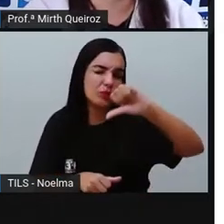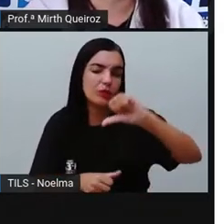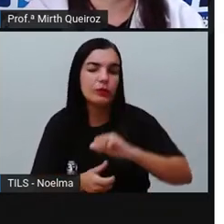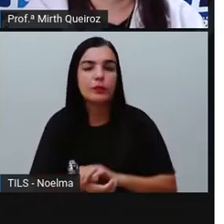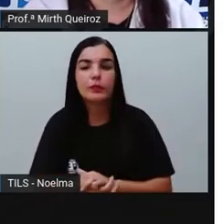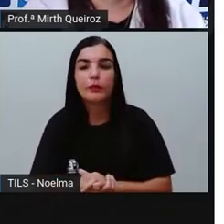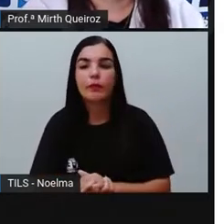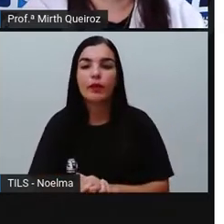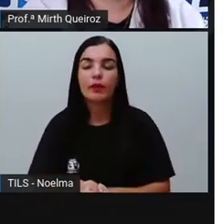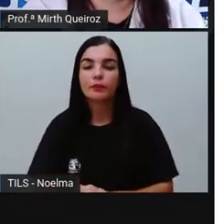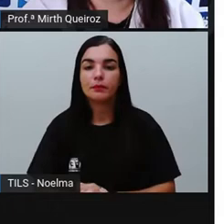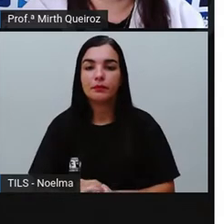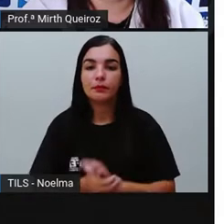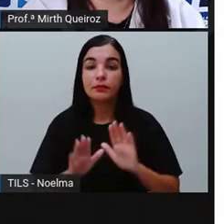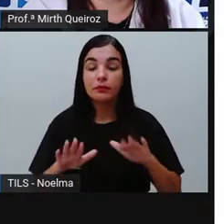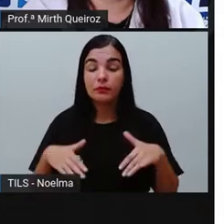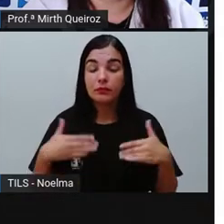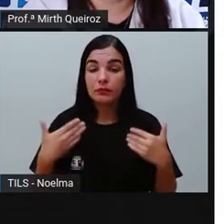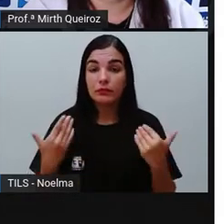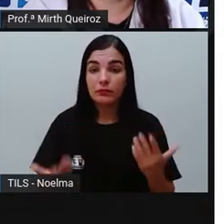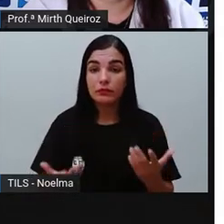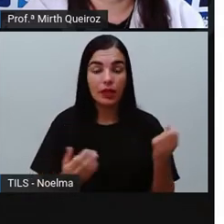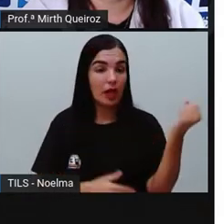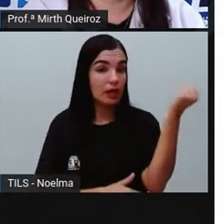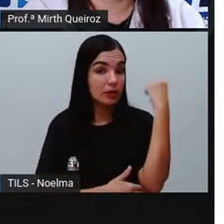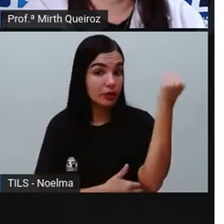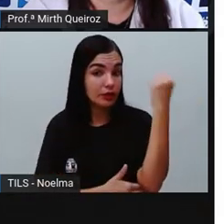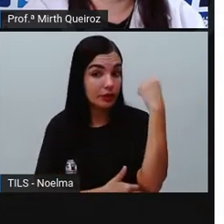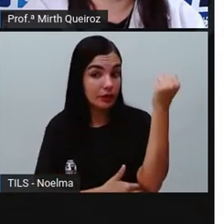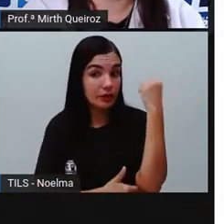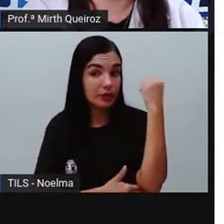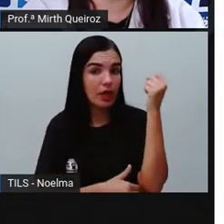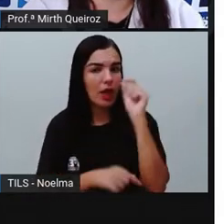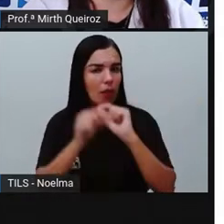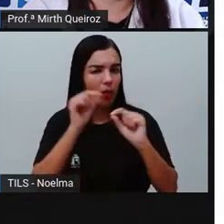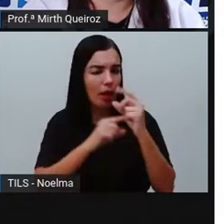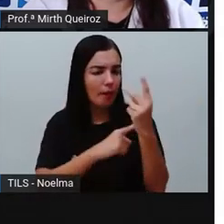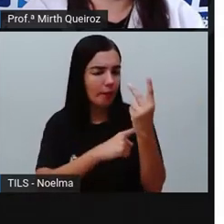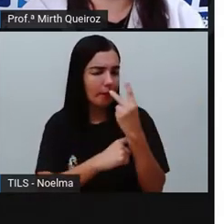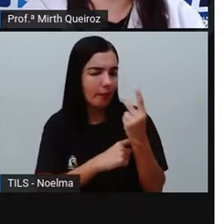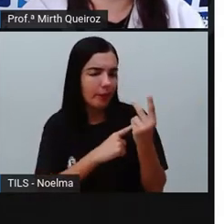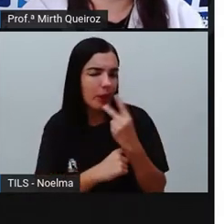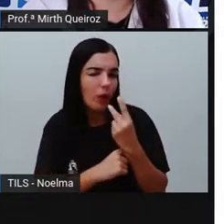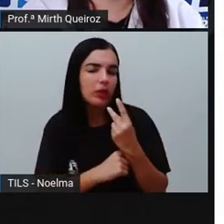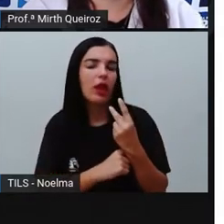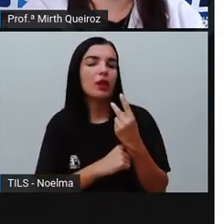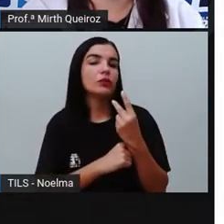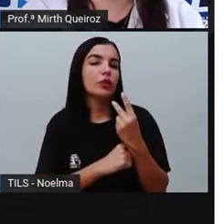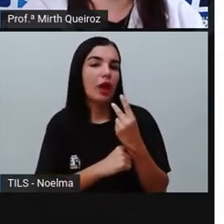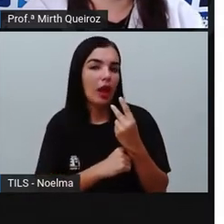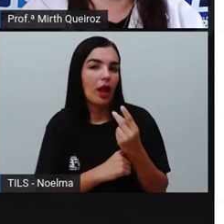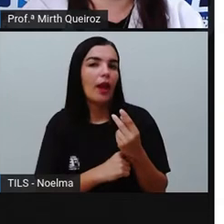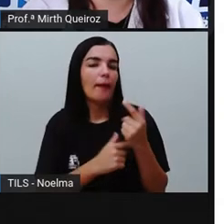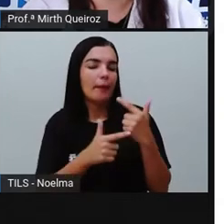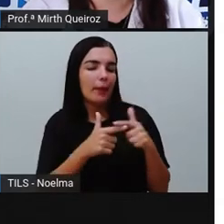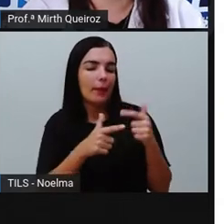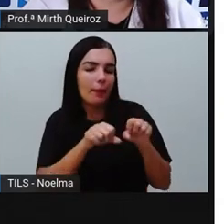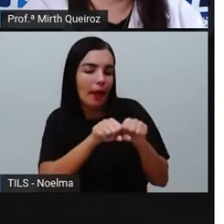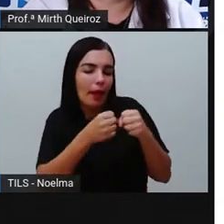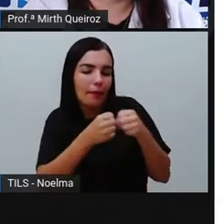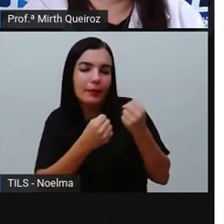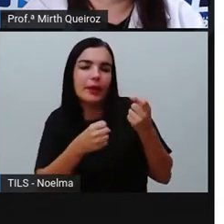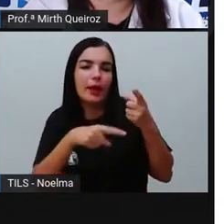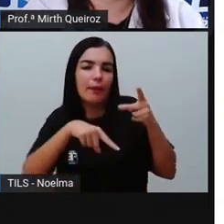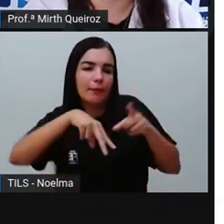ruim. Então, essa atividade física, além dela proteger isso, né? Nos prevenir, no